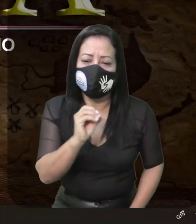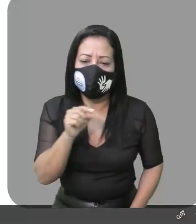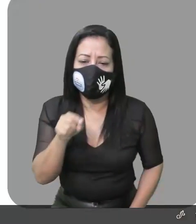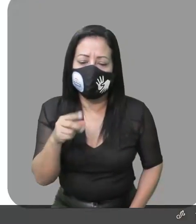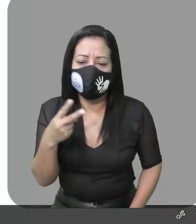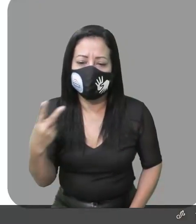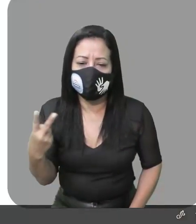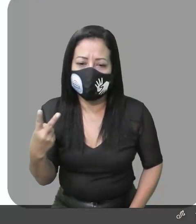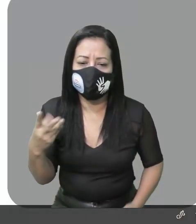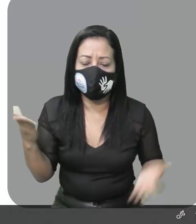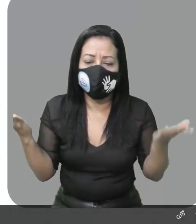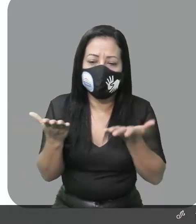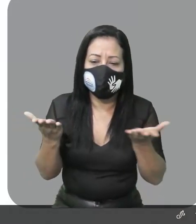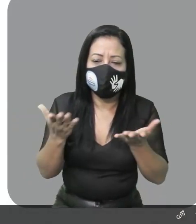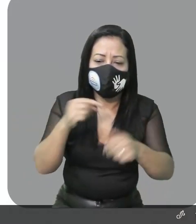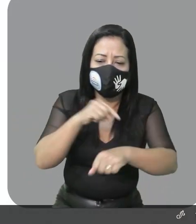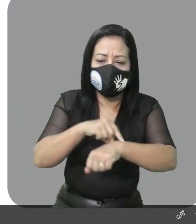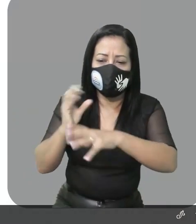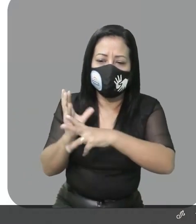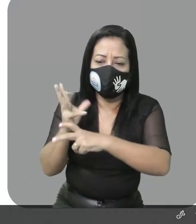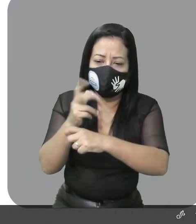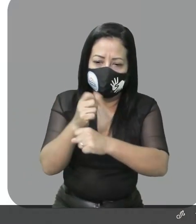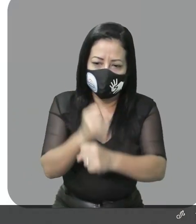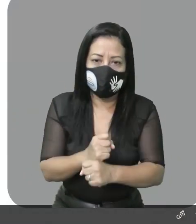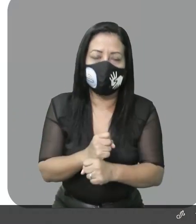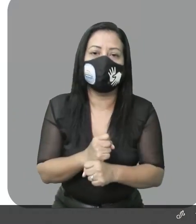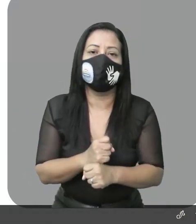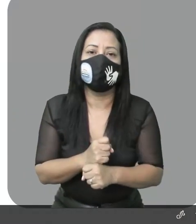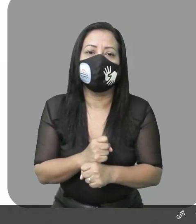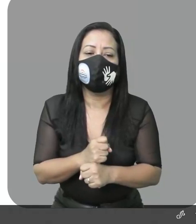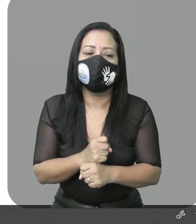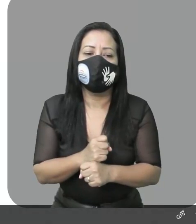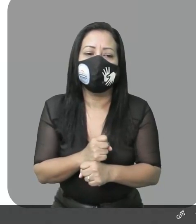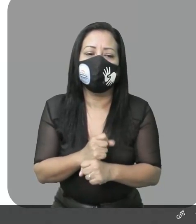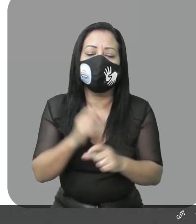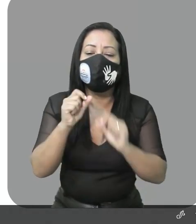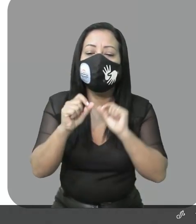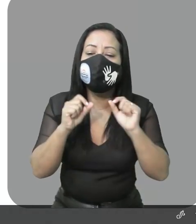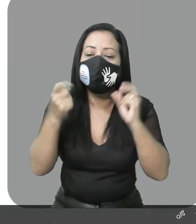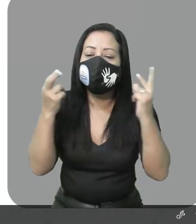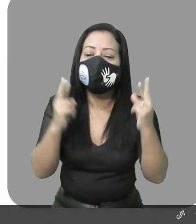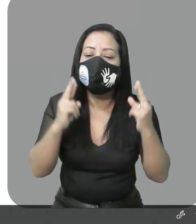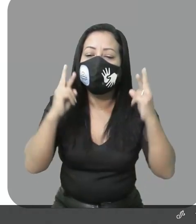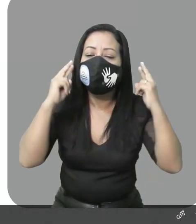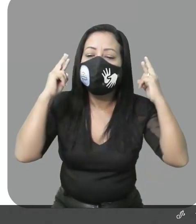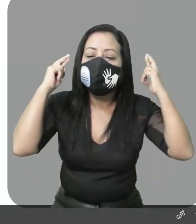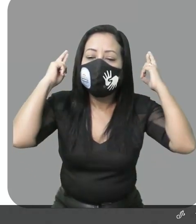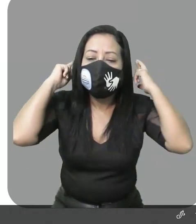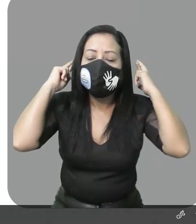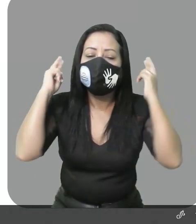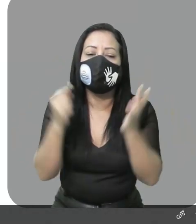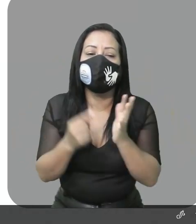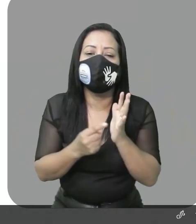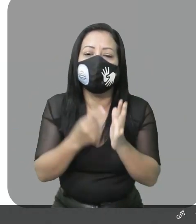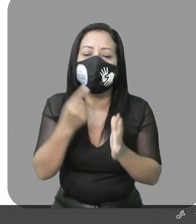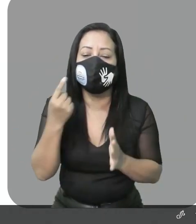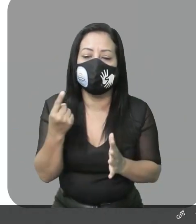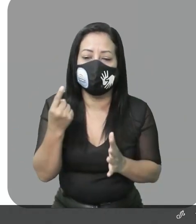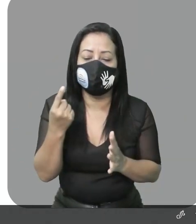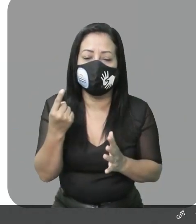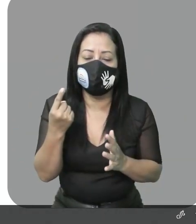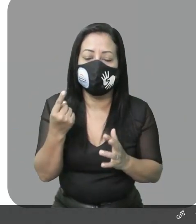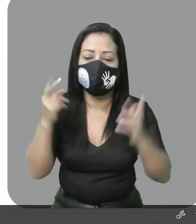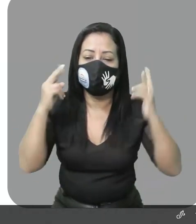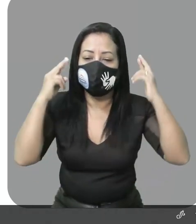porque agora é o momento de nós revisarmos sobre a Grécia. Essa primeira parte sobre a Grécia